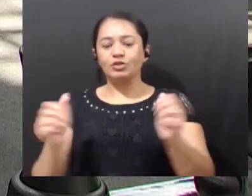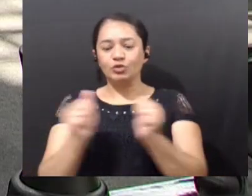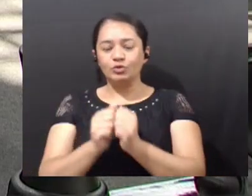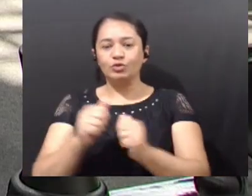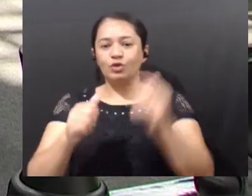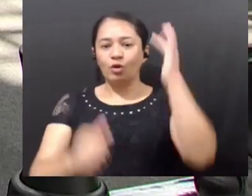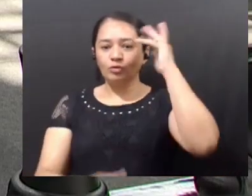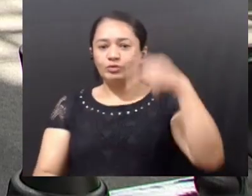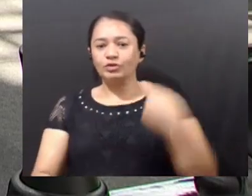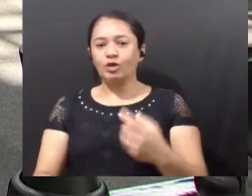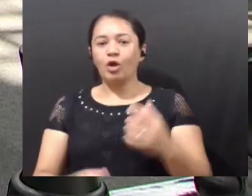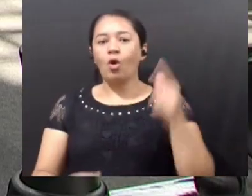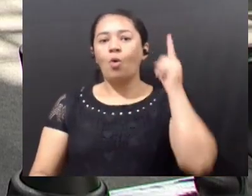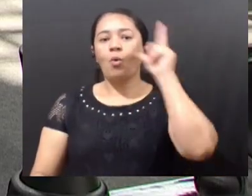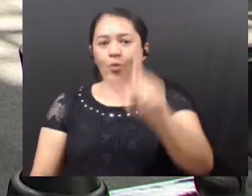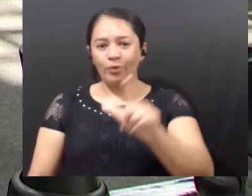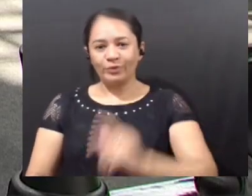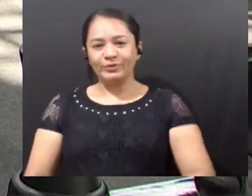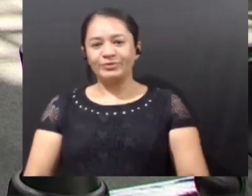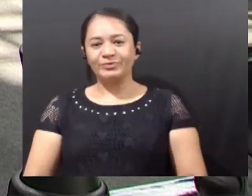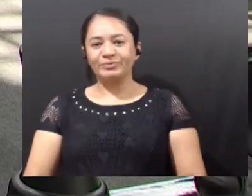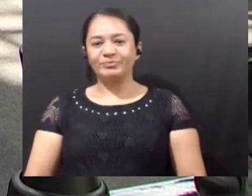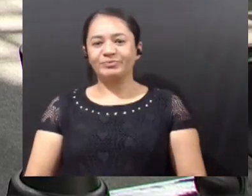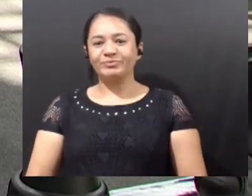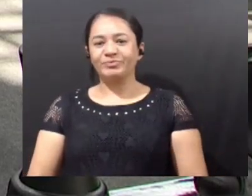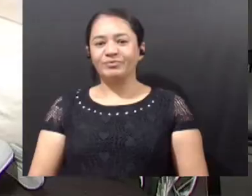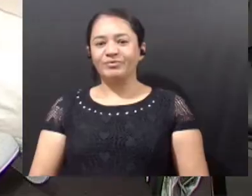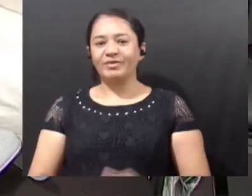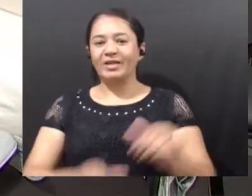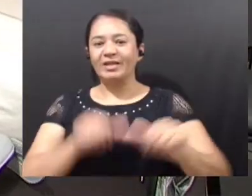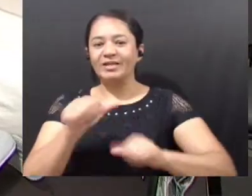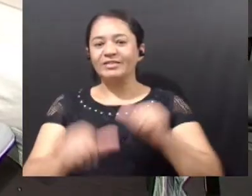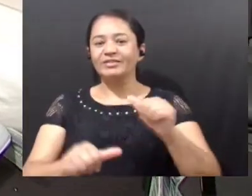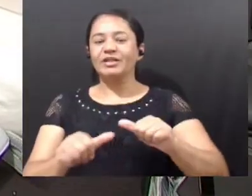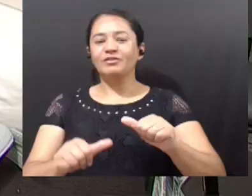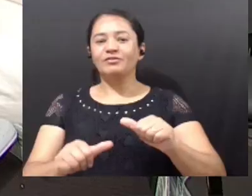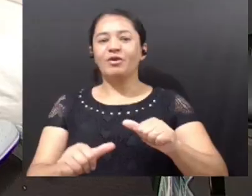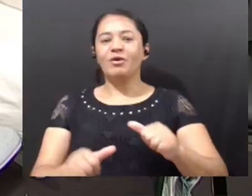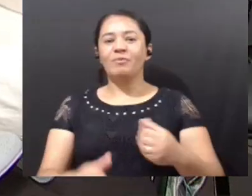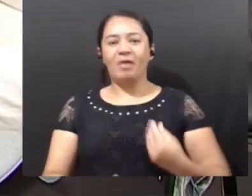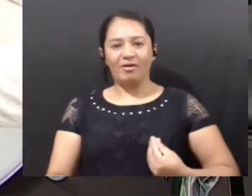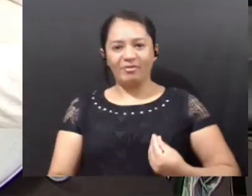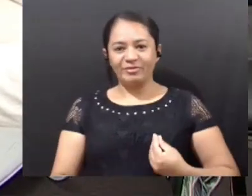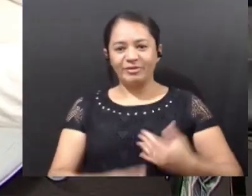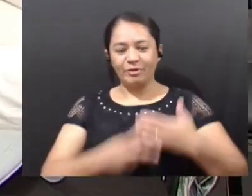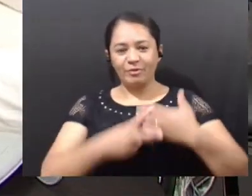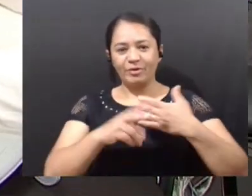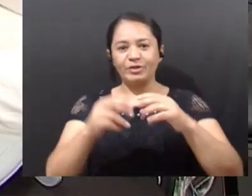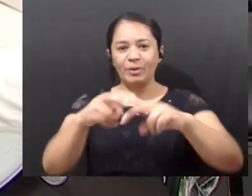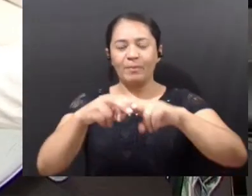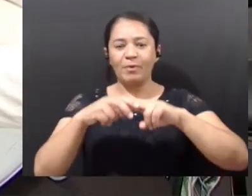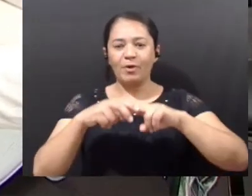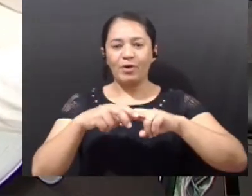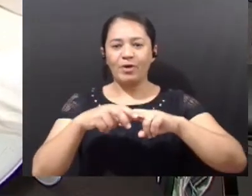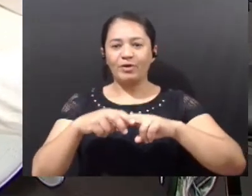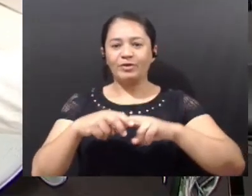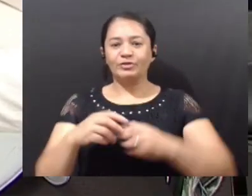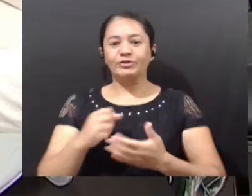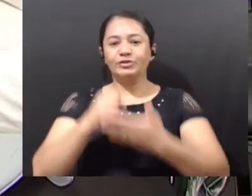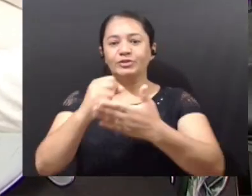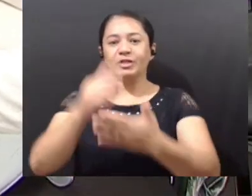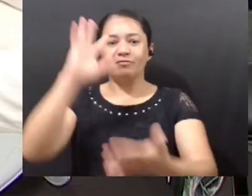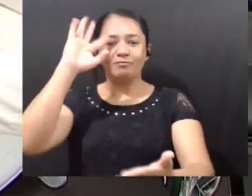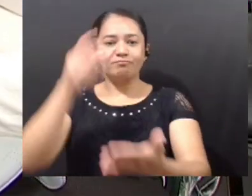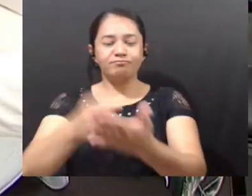conseguindo transformar vidas, né, impactando vidas através de levar soluções de aluguel